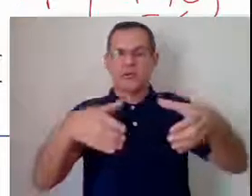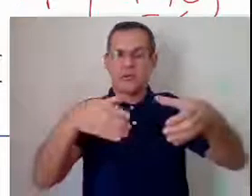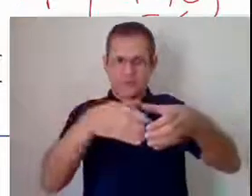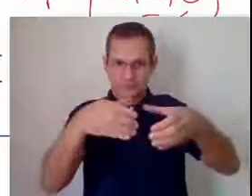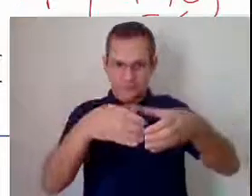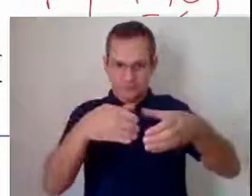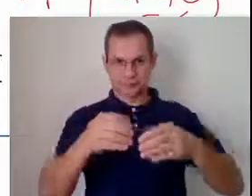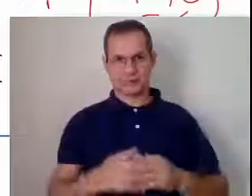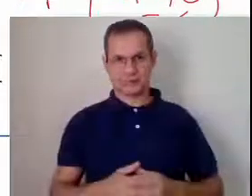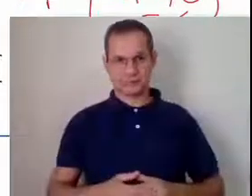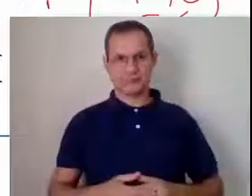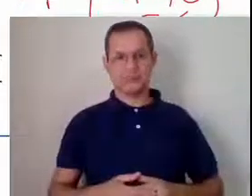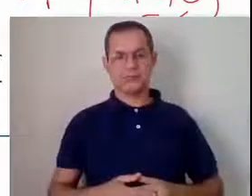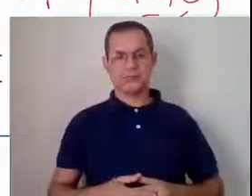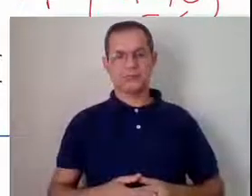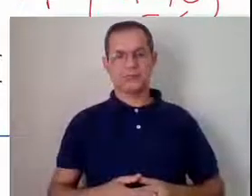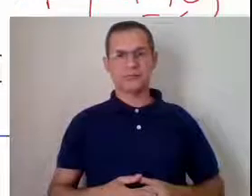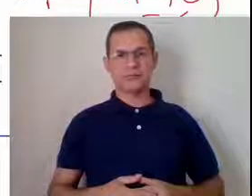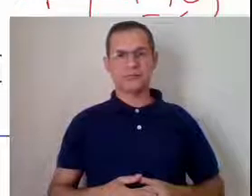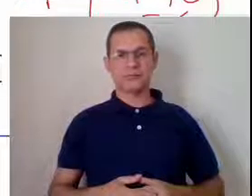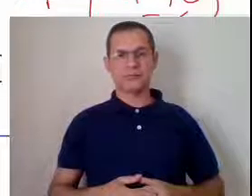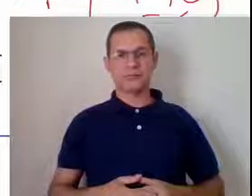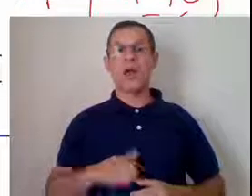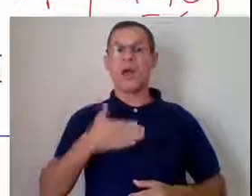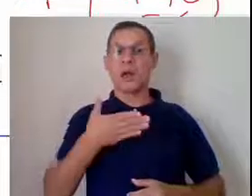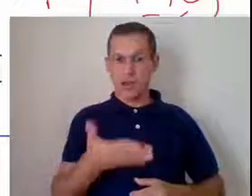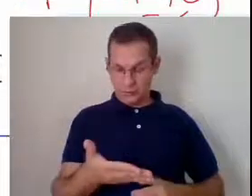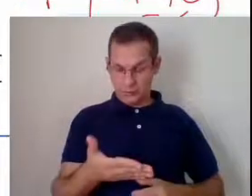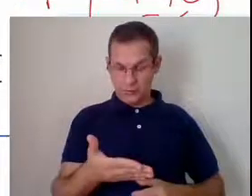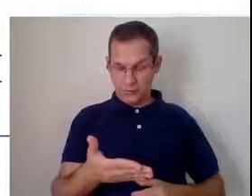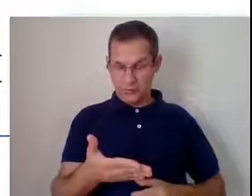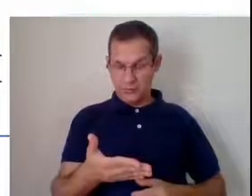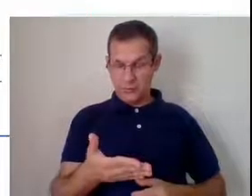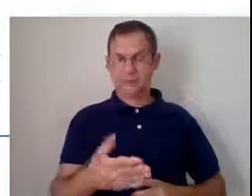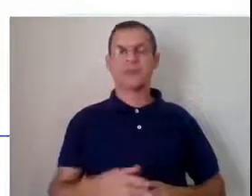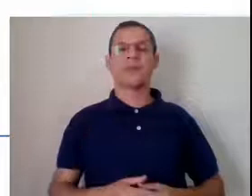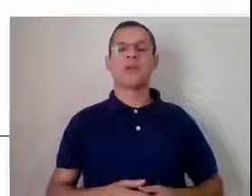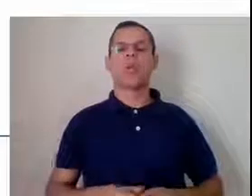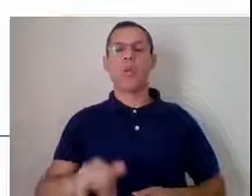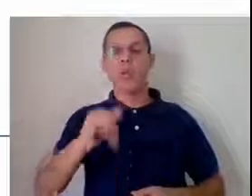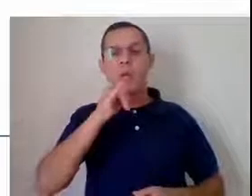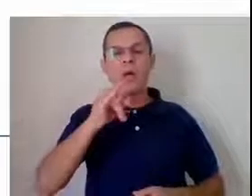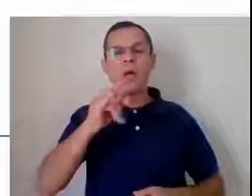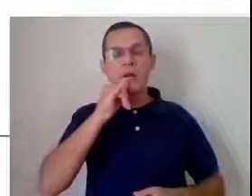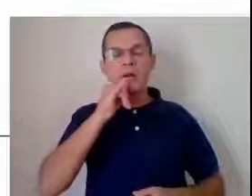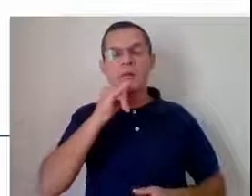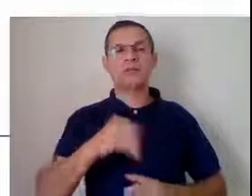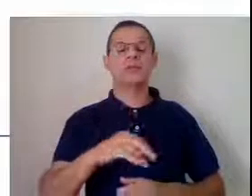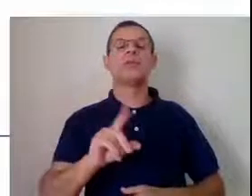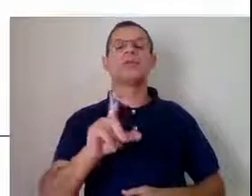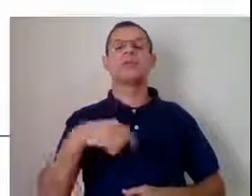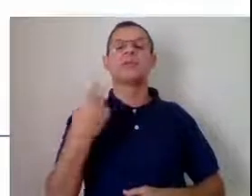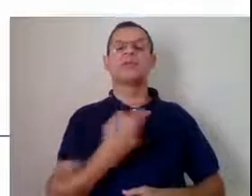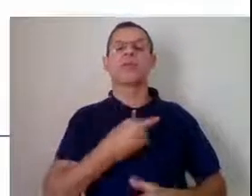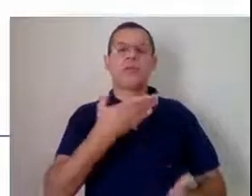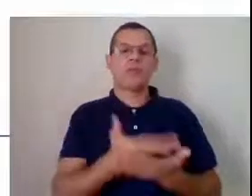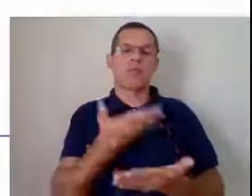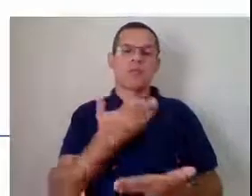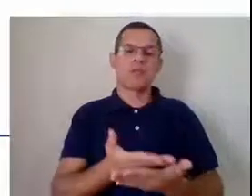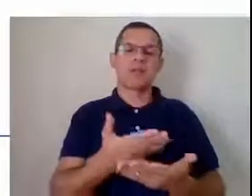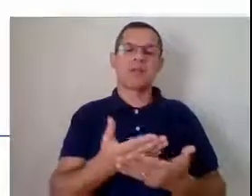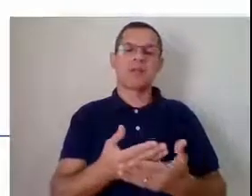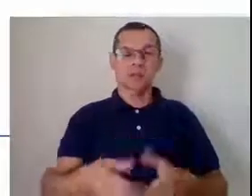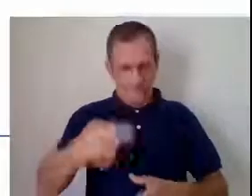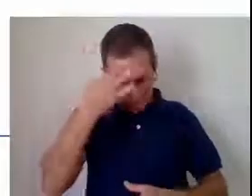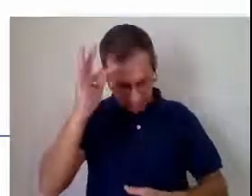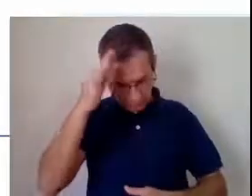elementos desse conjunto. Então, isso é um exemplo aí do que nós vamos tratar da